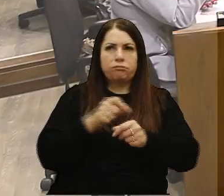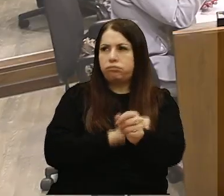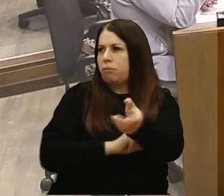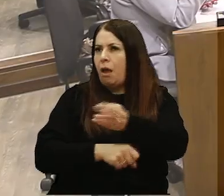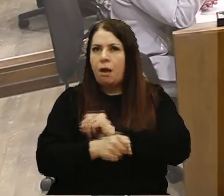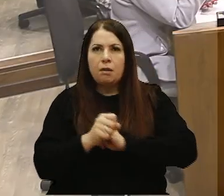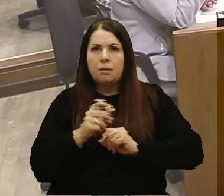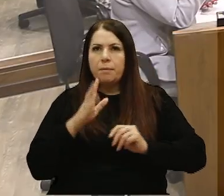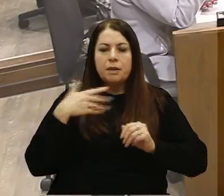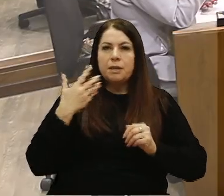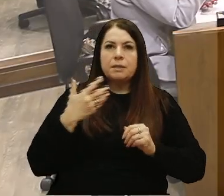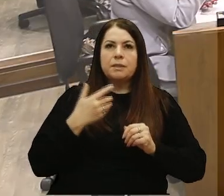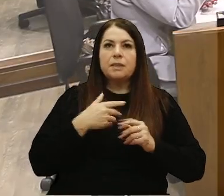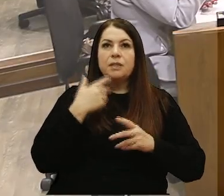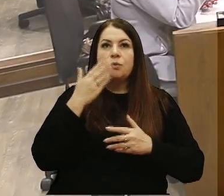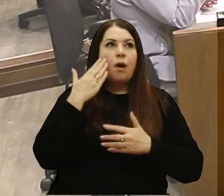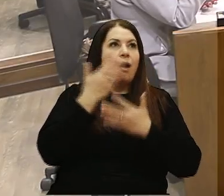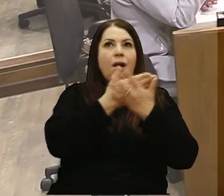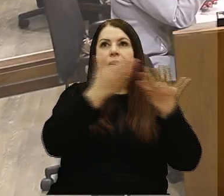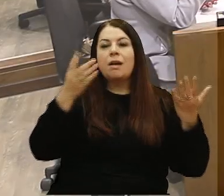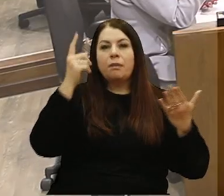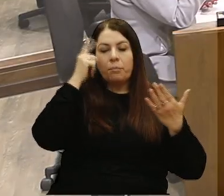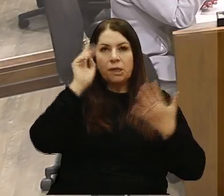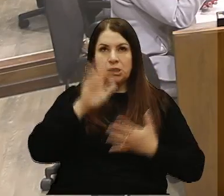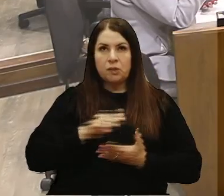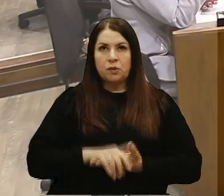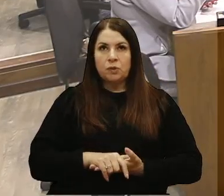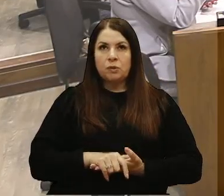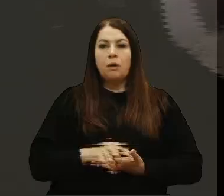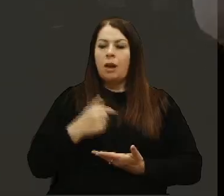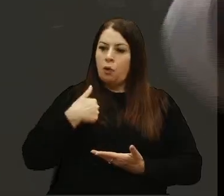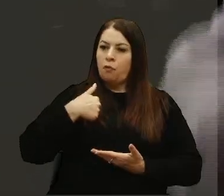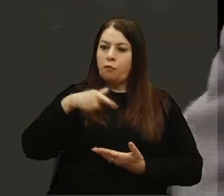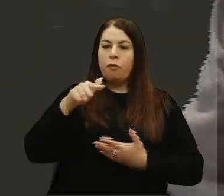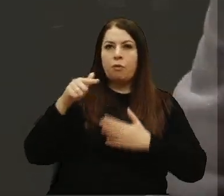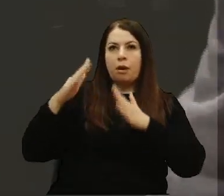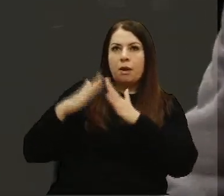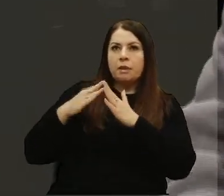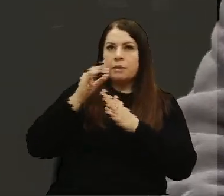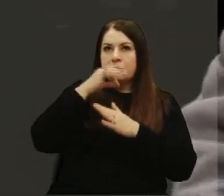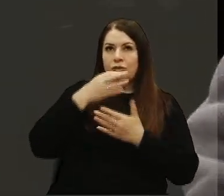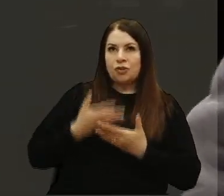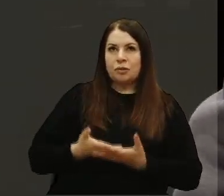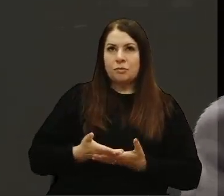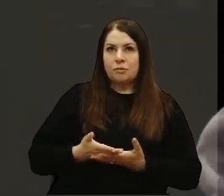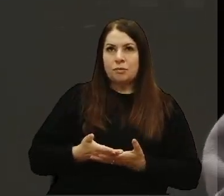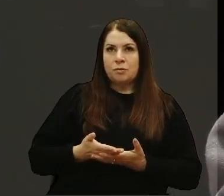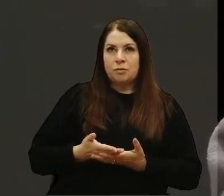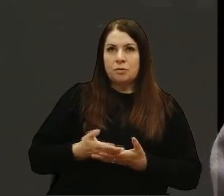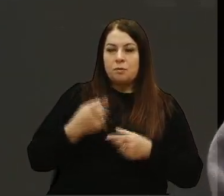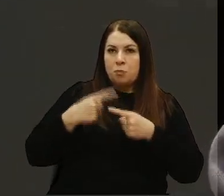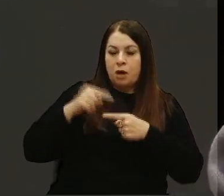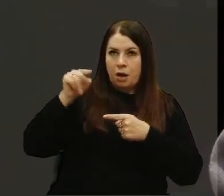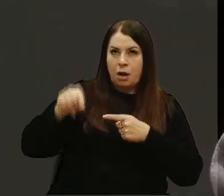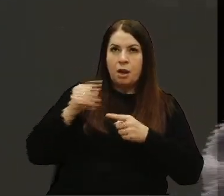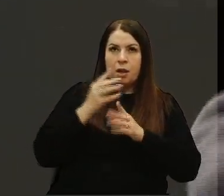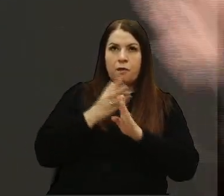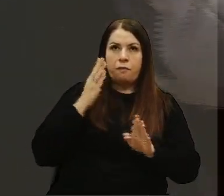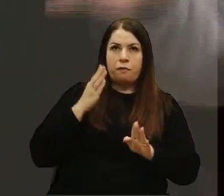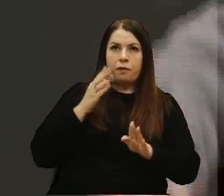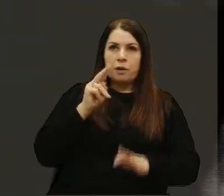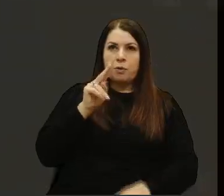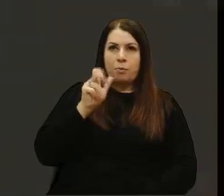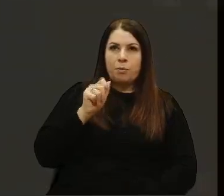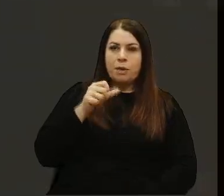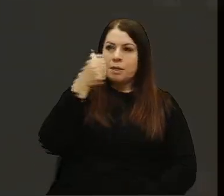sai de Dakar pensando o seguinte: eu vou morar em Caxias do Sul, porque lá a fila da UPA é só